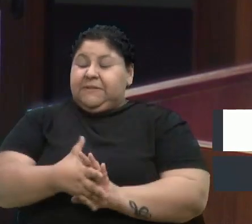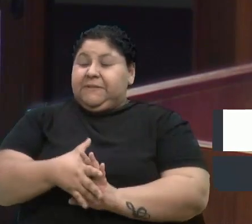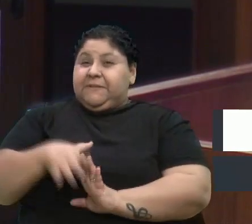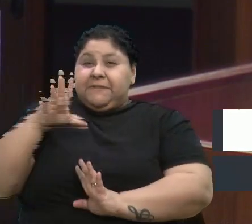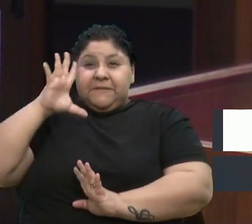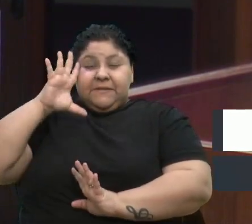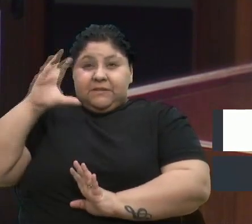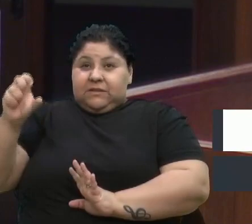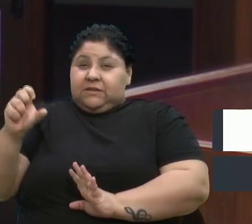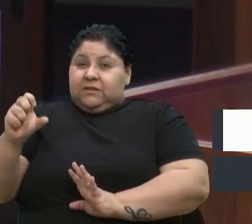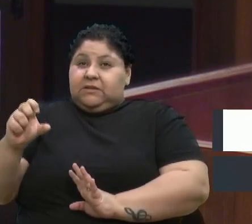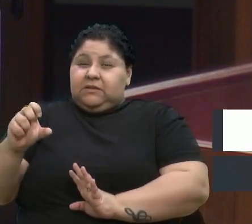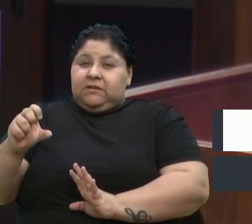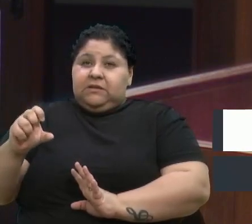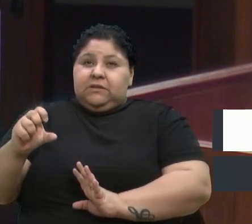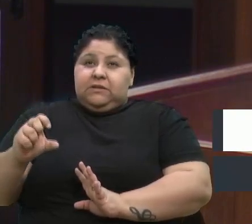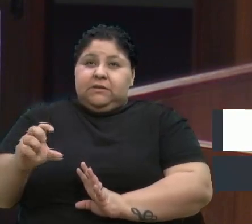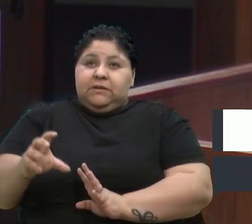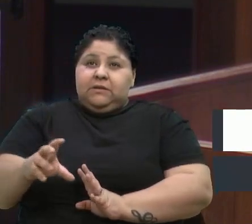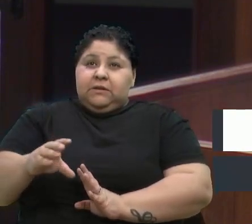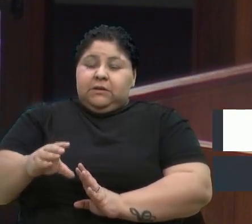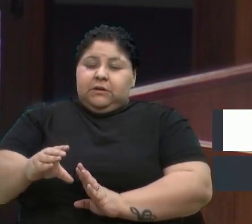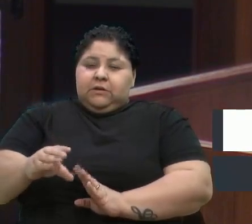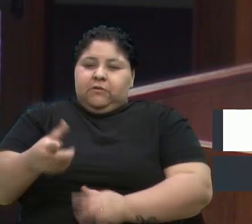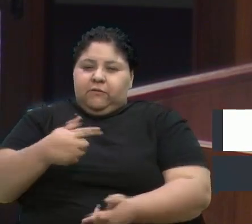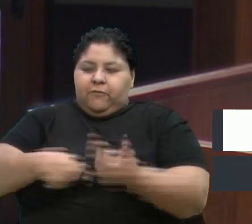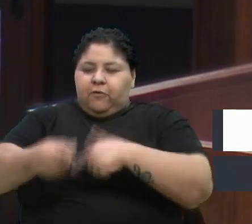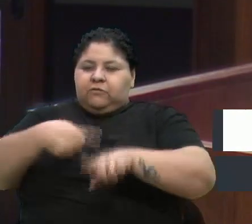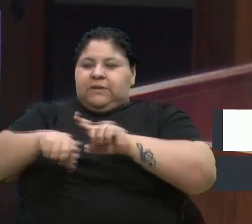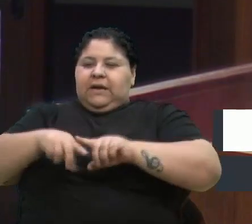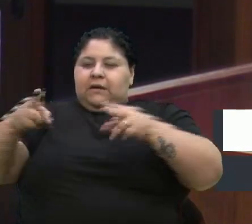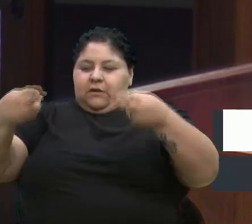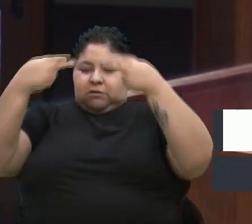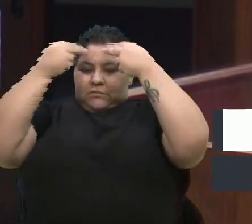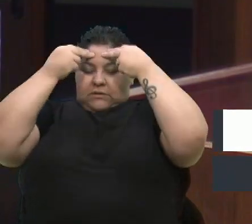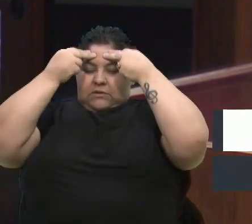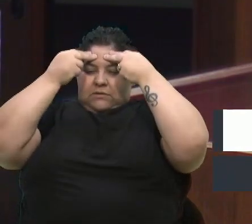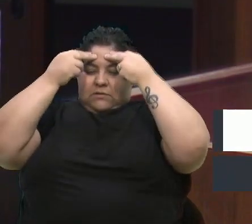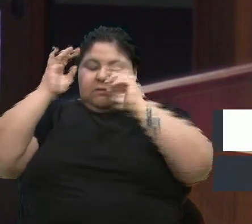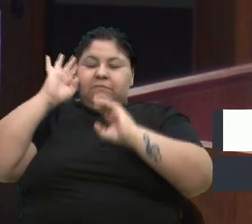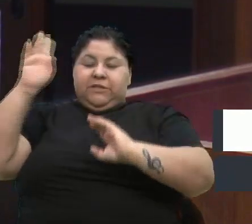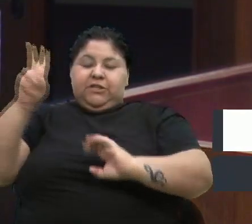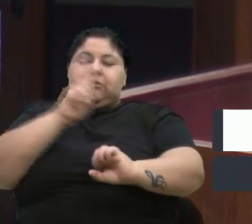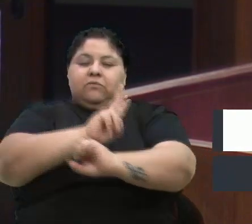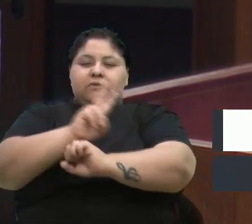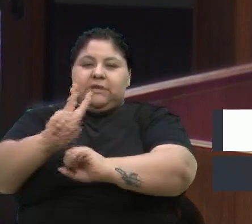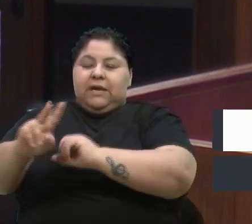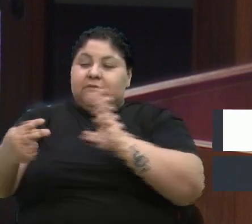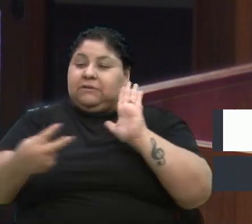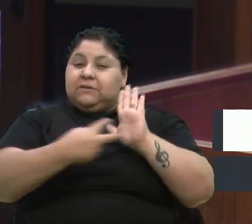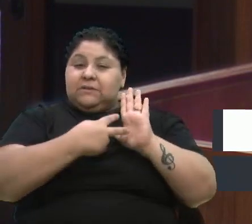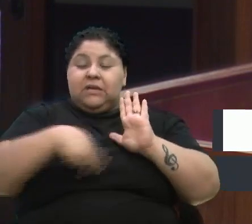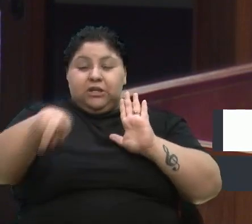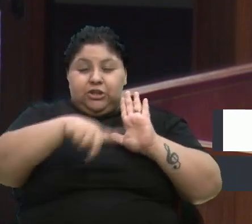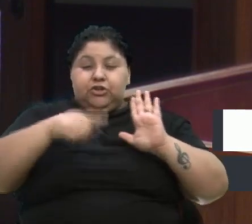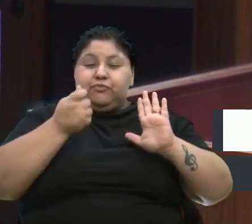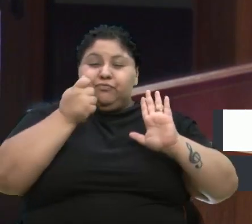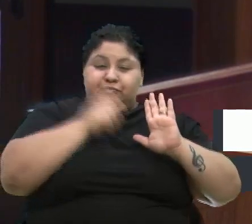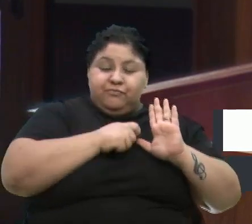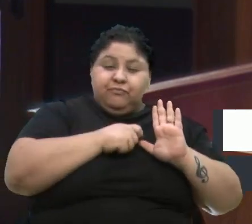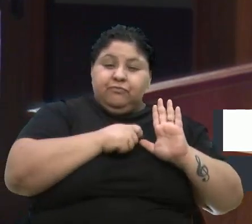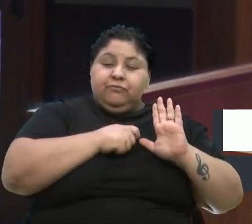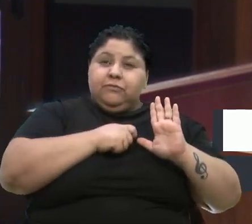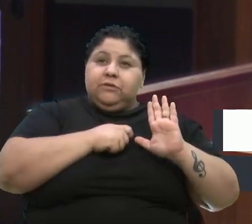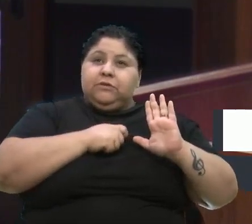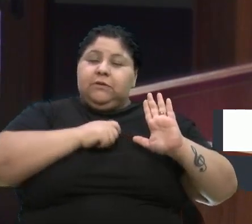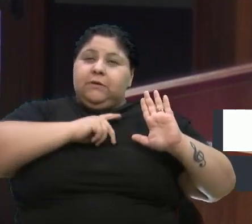recuperarem desse trauma com os seres humanos, sem dúvida alguma, vai exigir muito cuidado, muita atenção. Então, a gente precisa que a Polícia